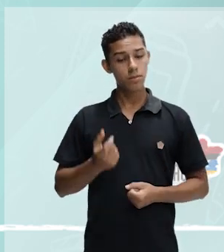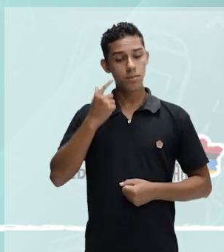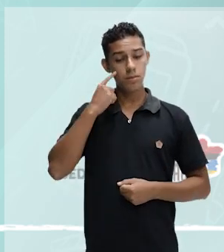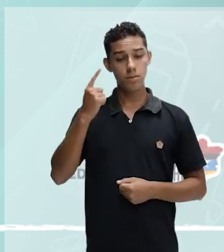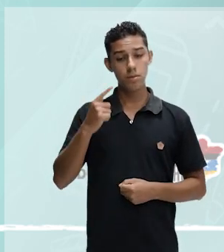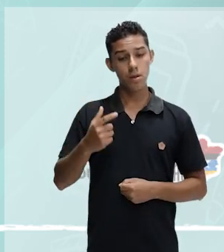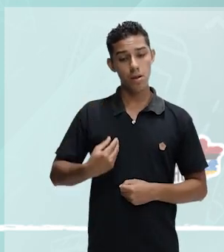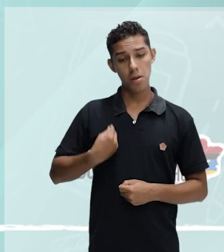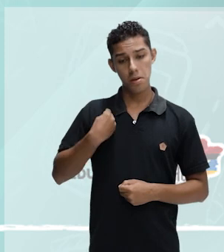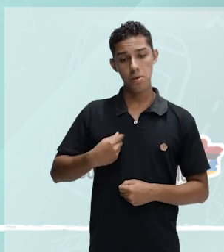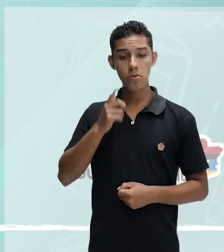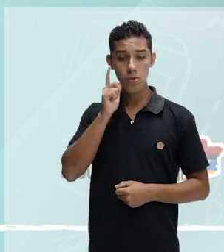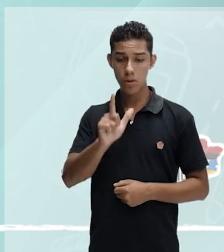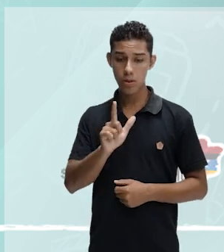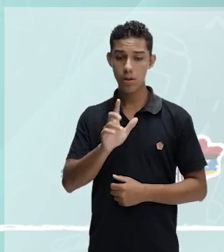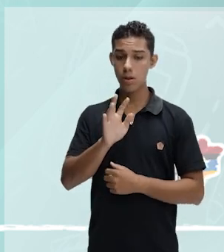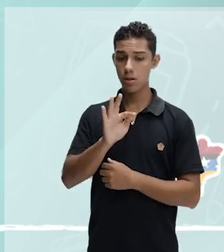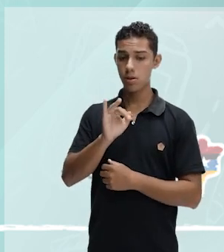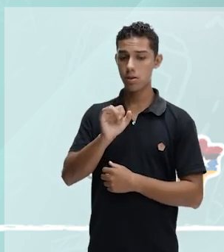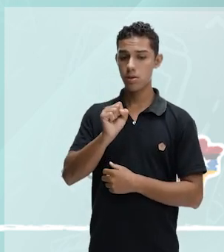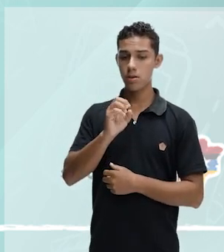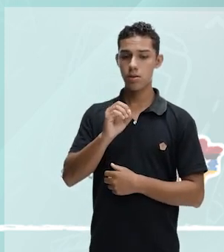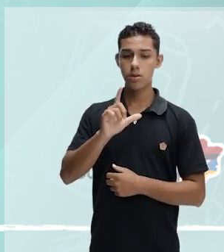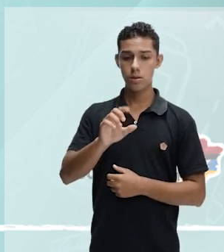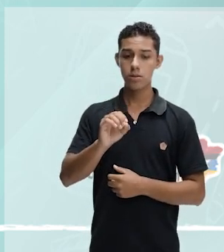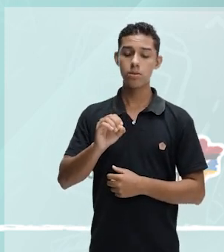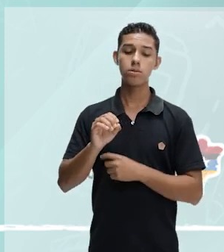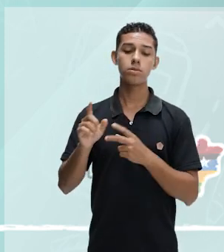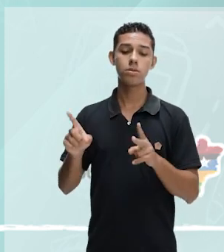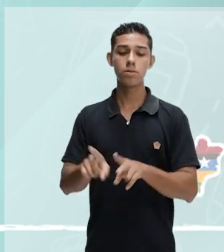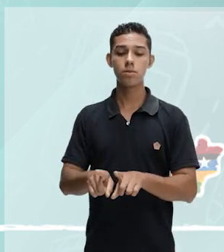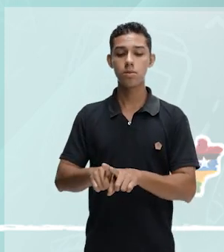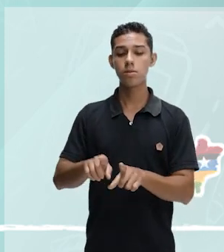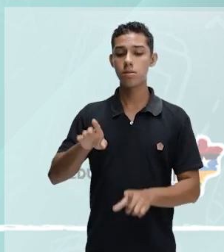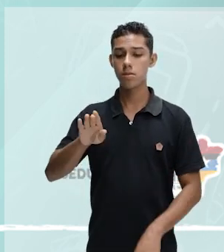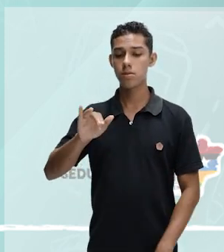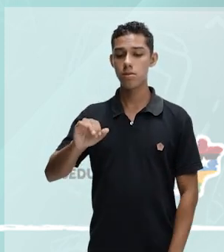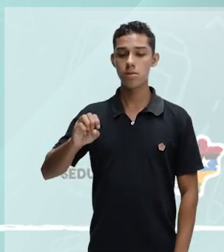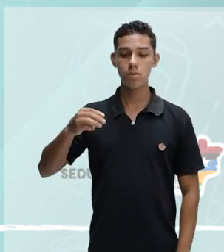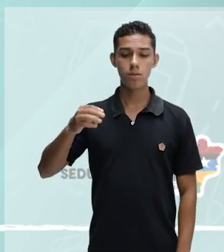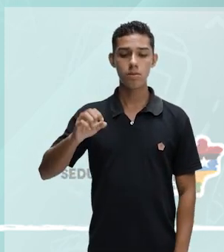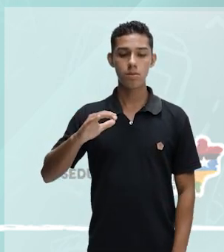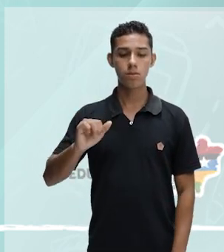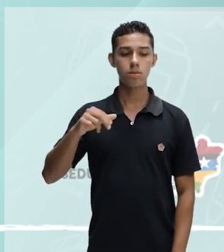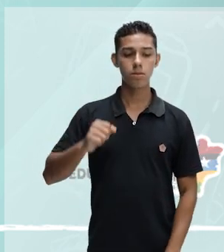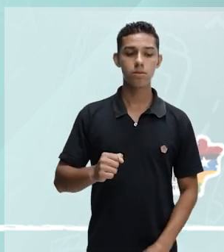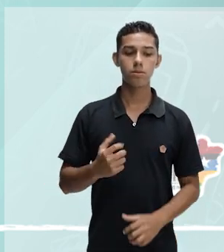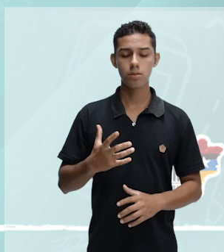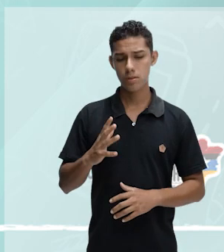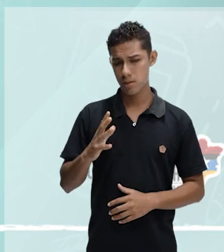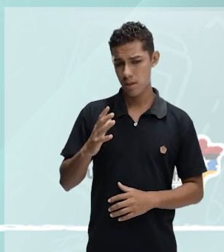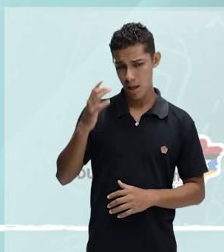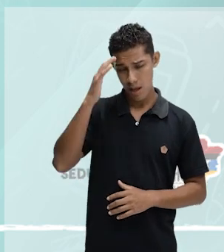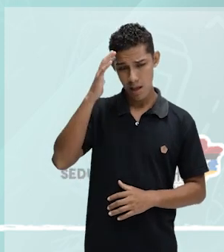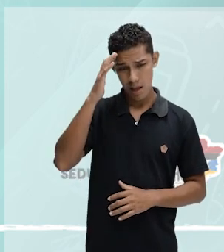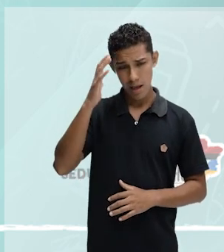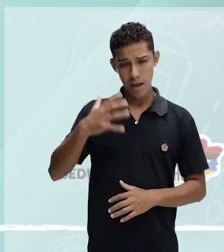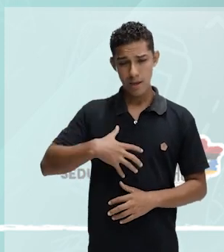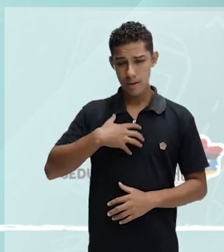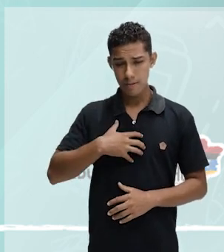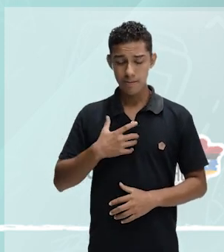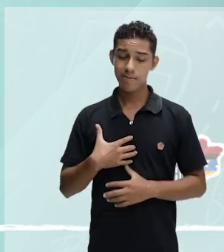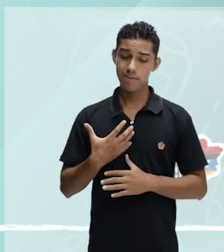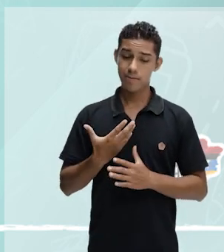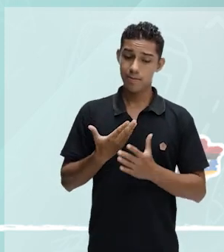eficiência fisiológica e biomecânica máxima, o que minimiza estresse e sobrecargas infligidas no sistema de apoio pelos efeitos